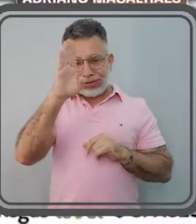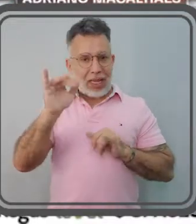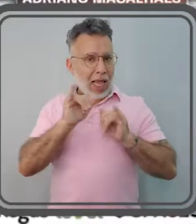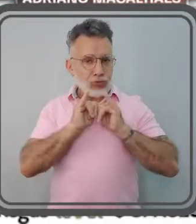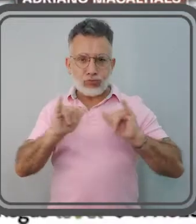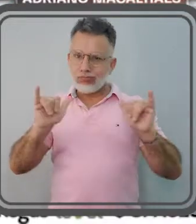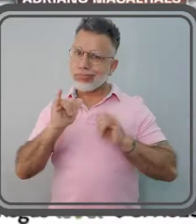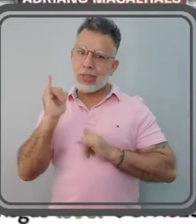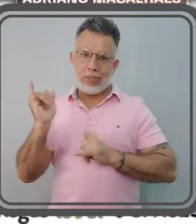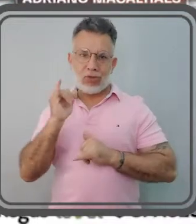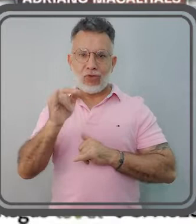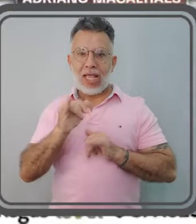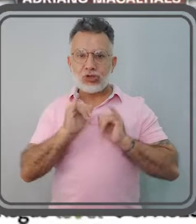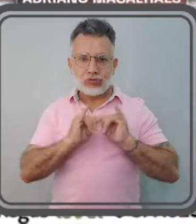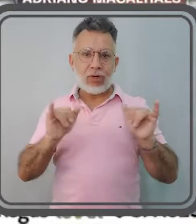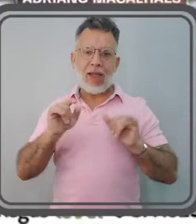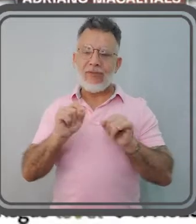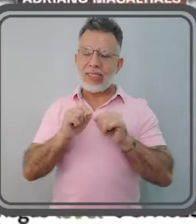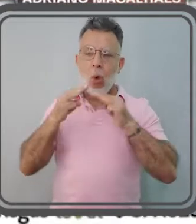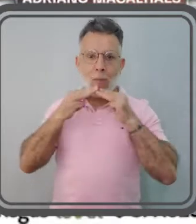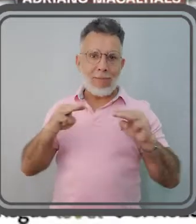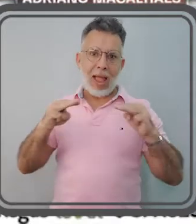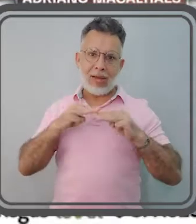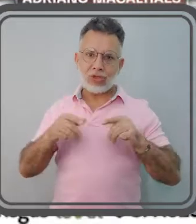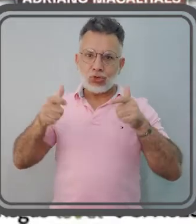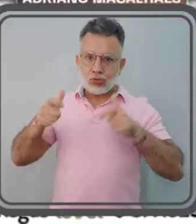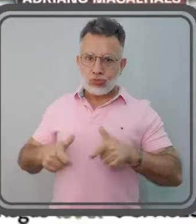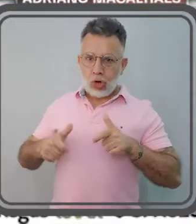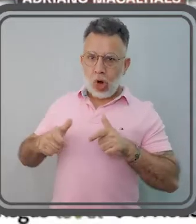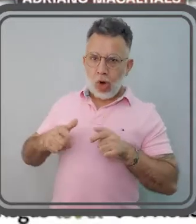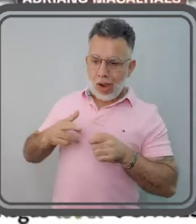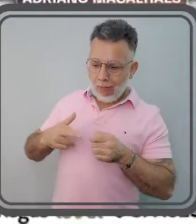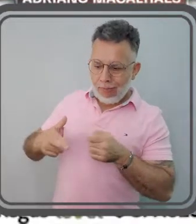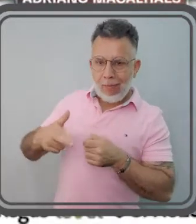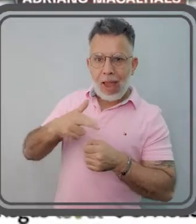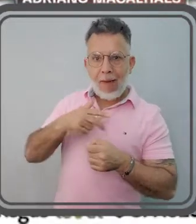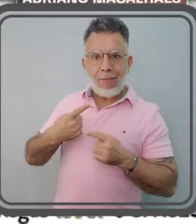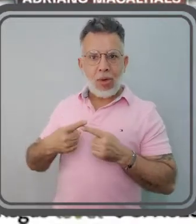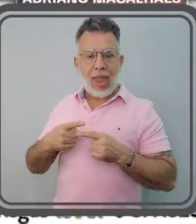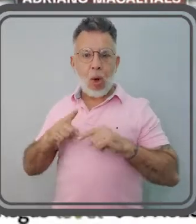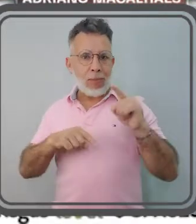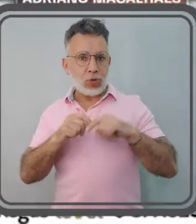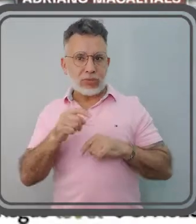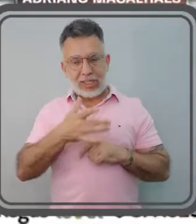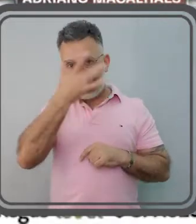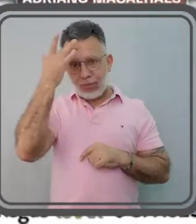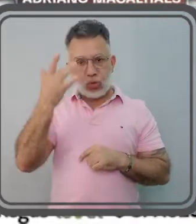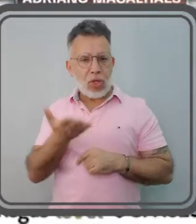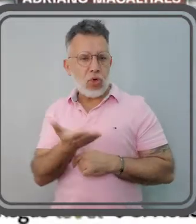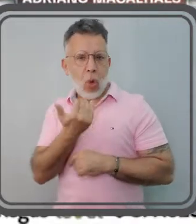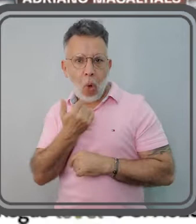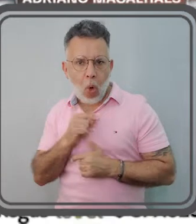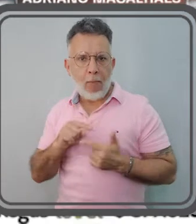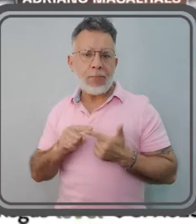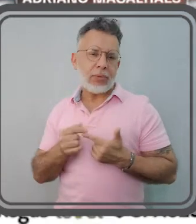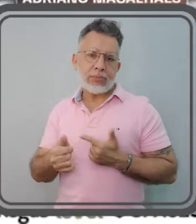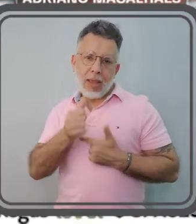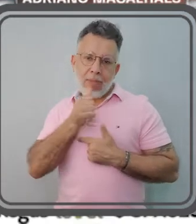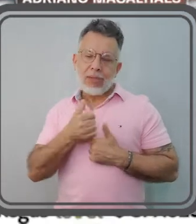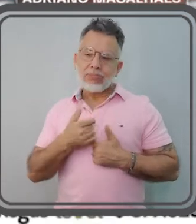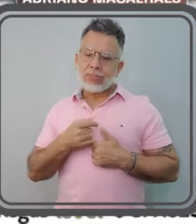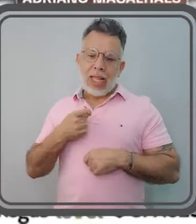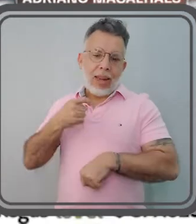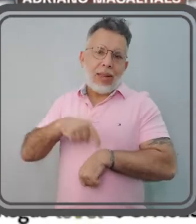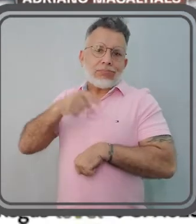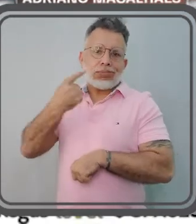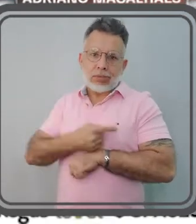né? Porque é um produto que as pessoas elas comem ali, né, por impulso, né? Não é uma compra planejada. Então, a gente